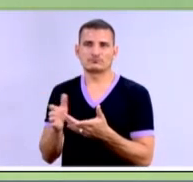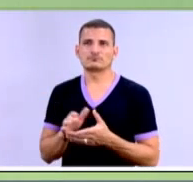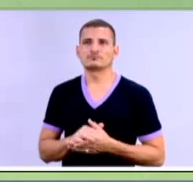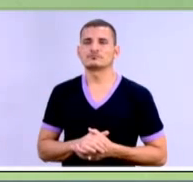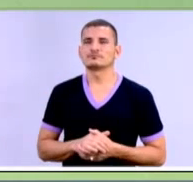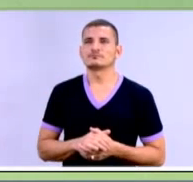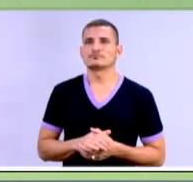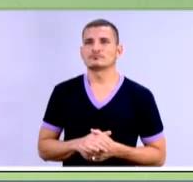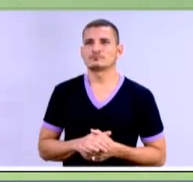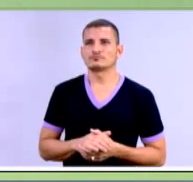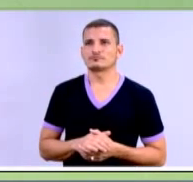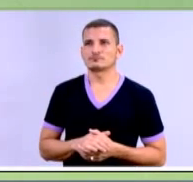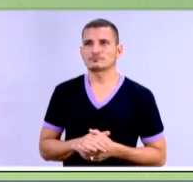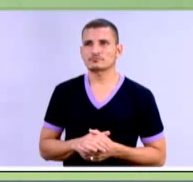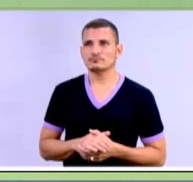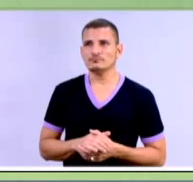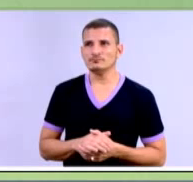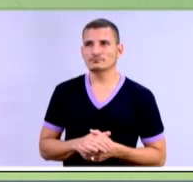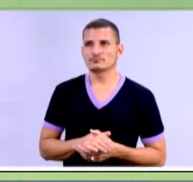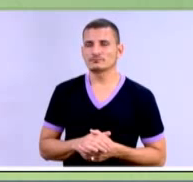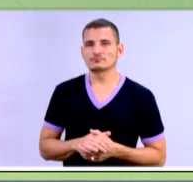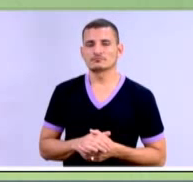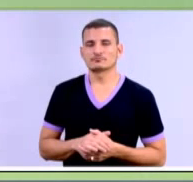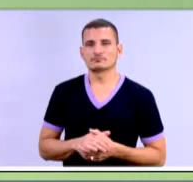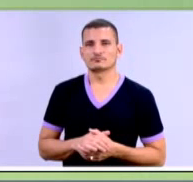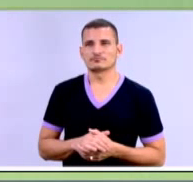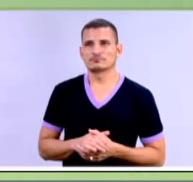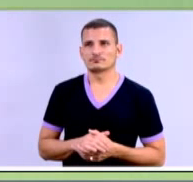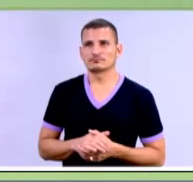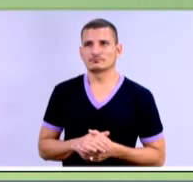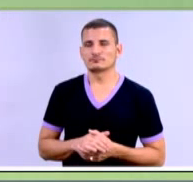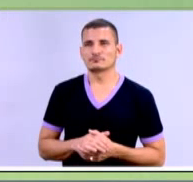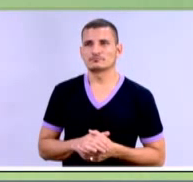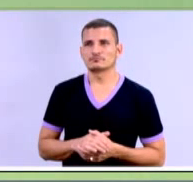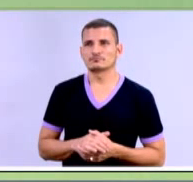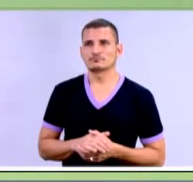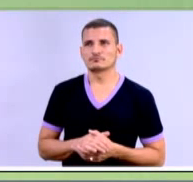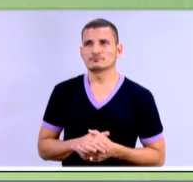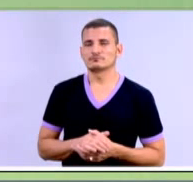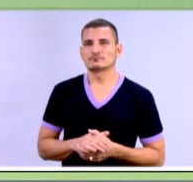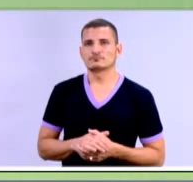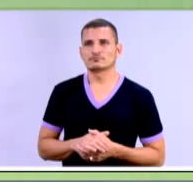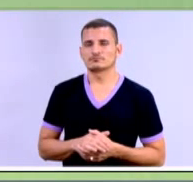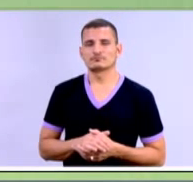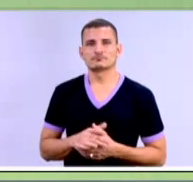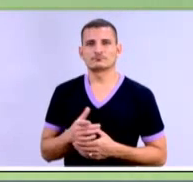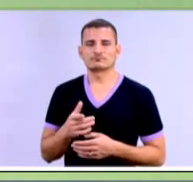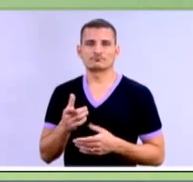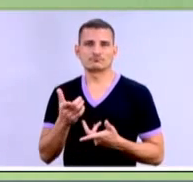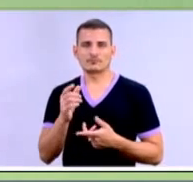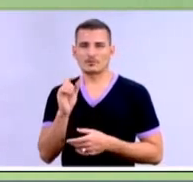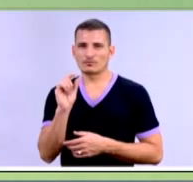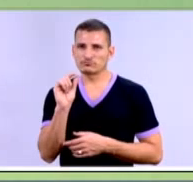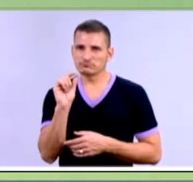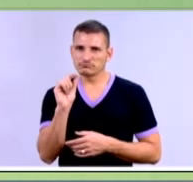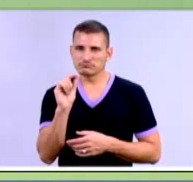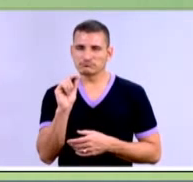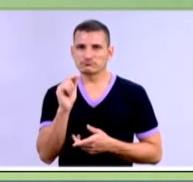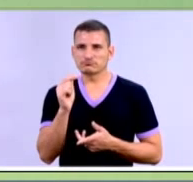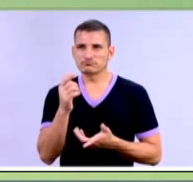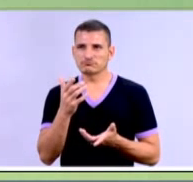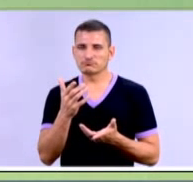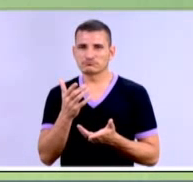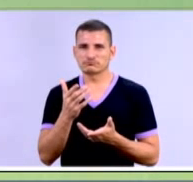ok? Então você tem menos perdas de luz, né, porque é um feixe